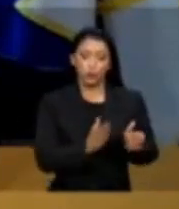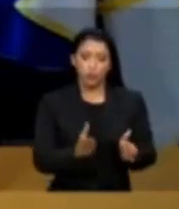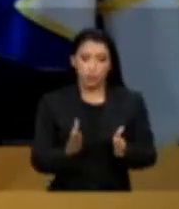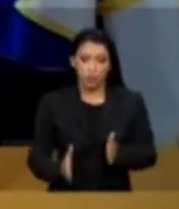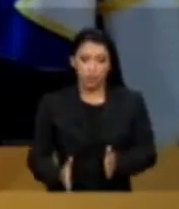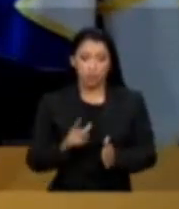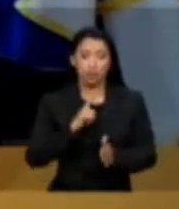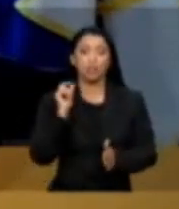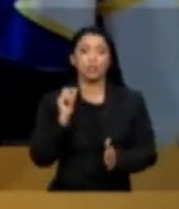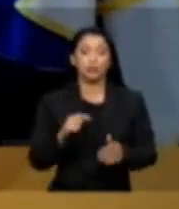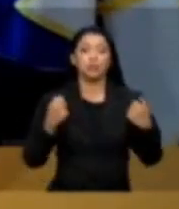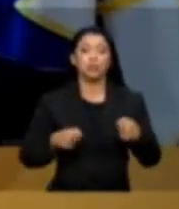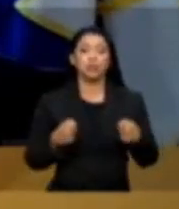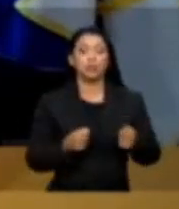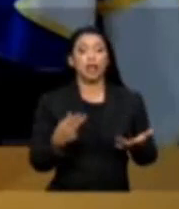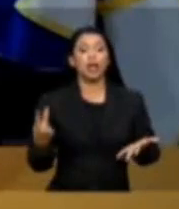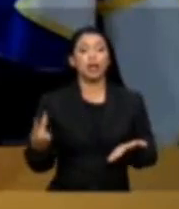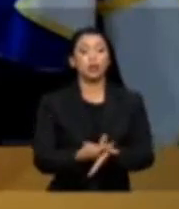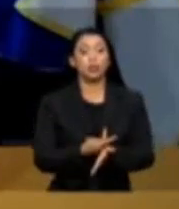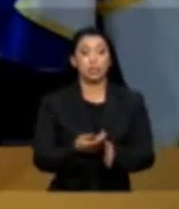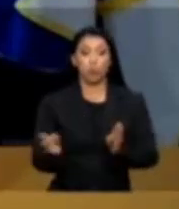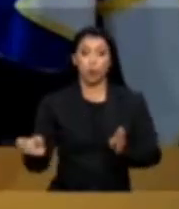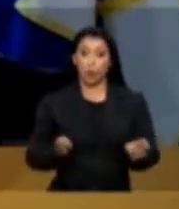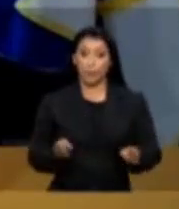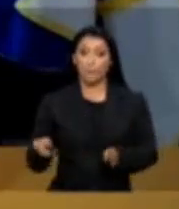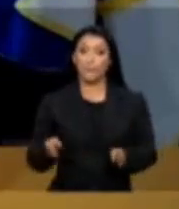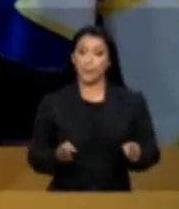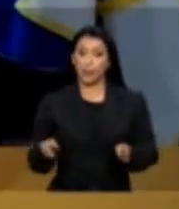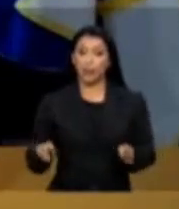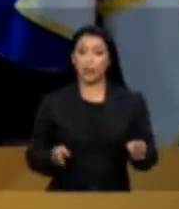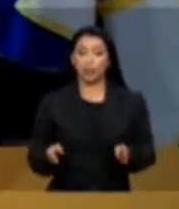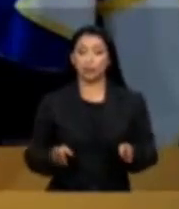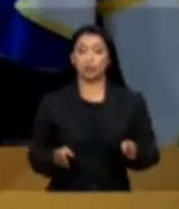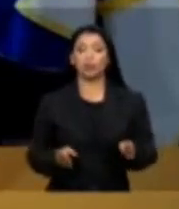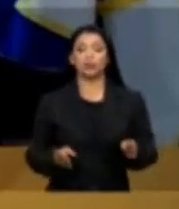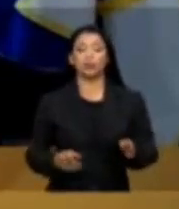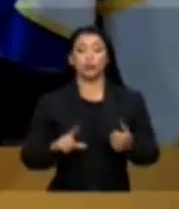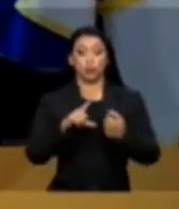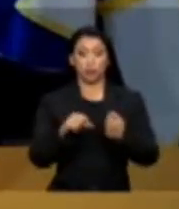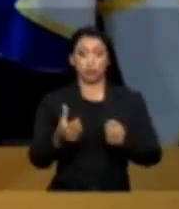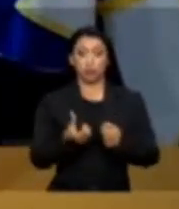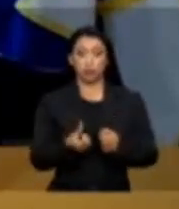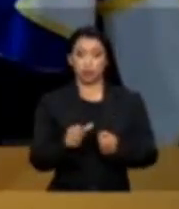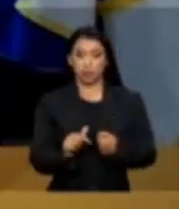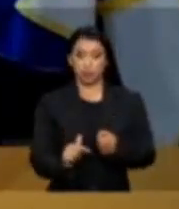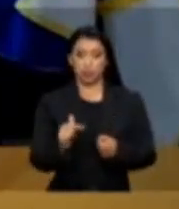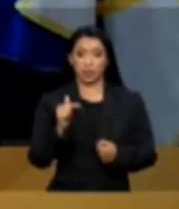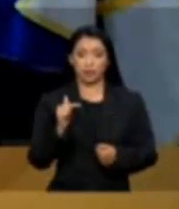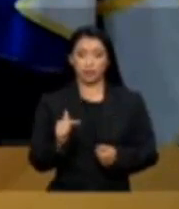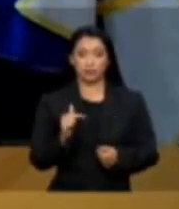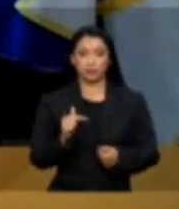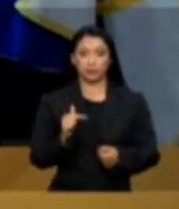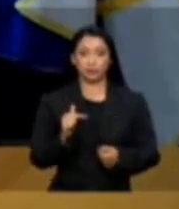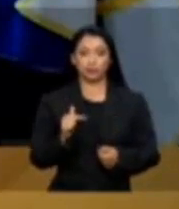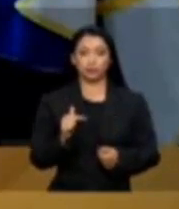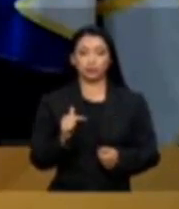deve transcorrer dentro de um prazo razoável e nos termos do artigo 67 do Ato